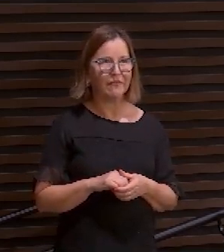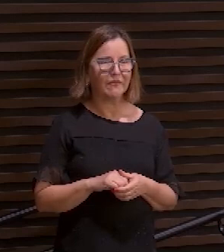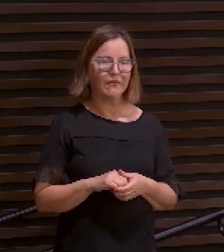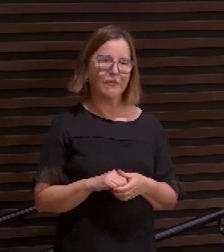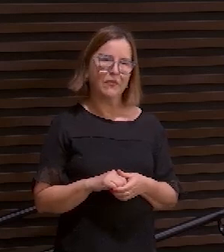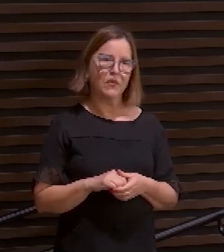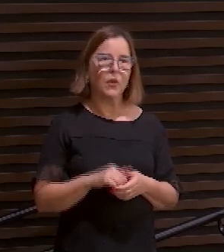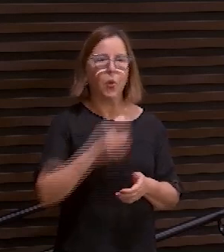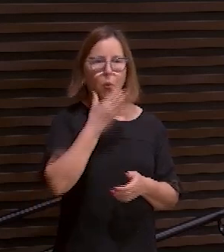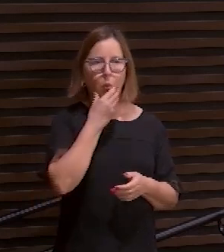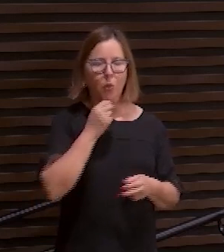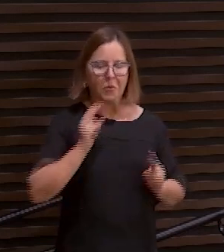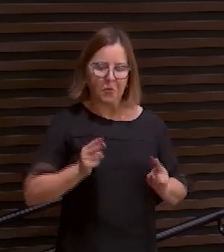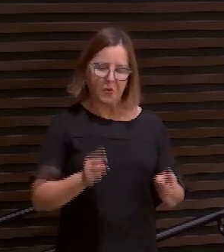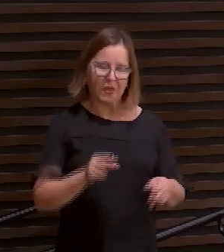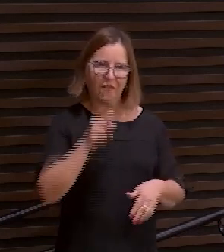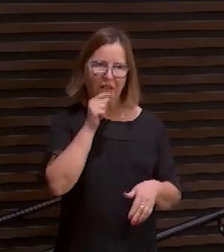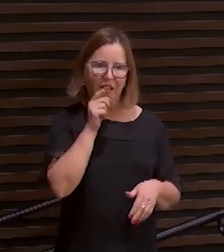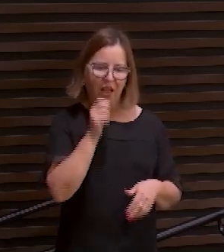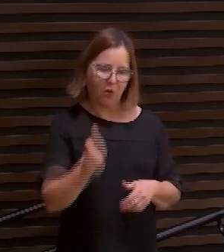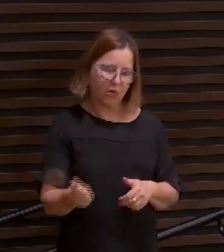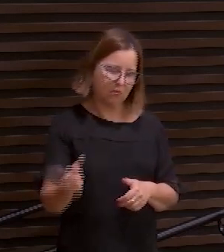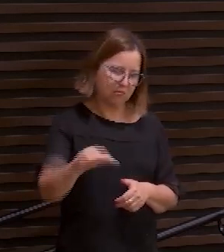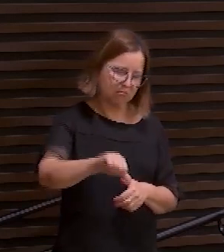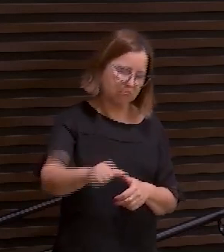E ele continuava molhando.